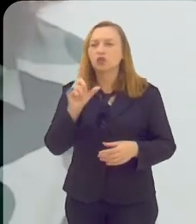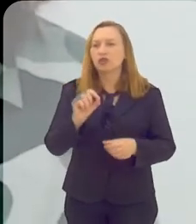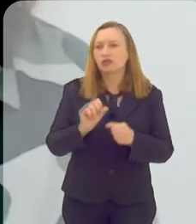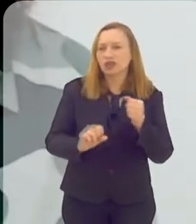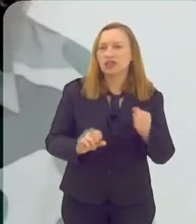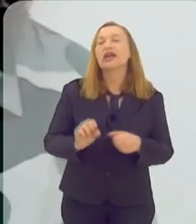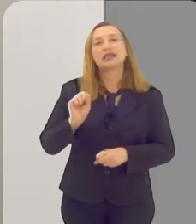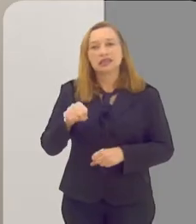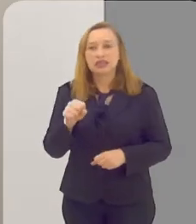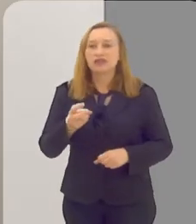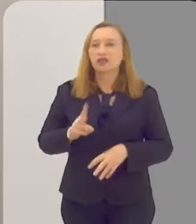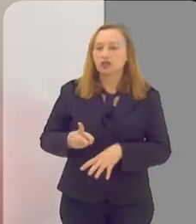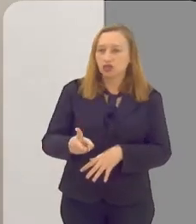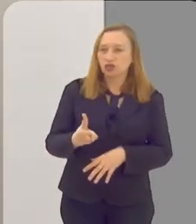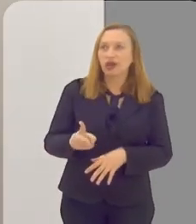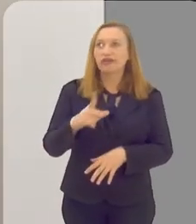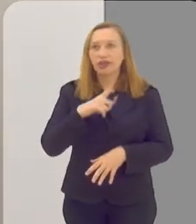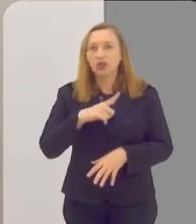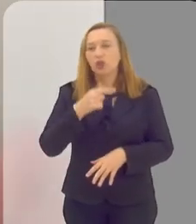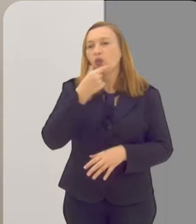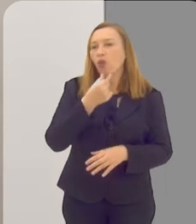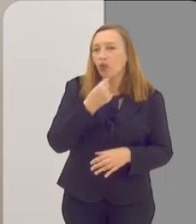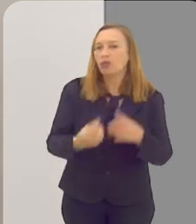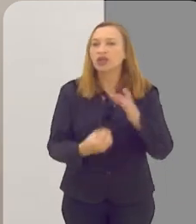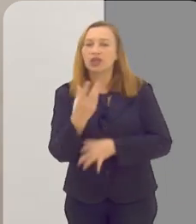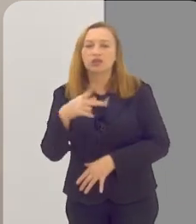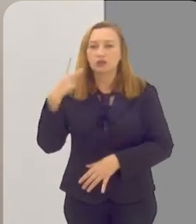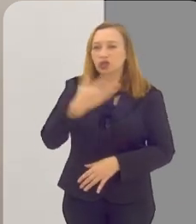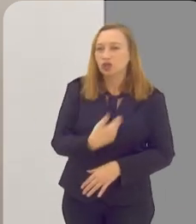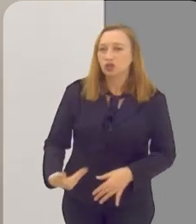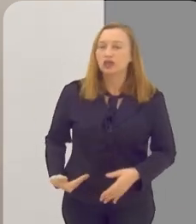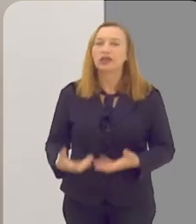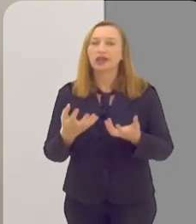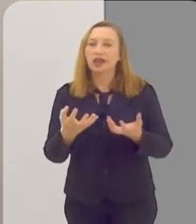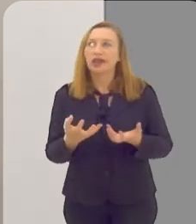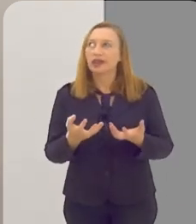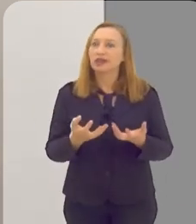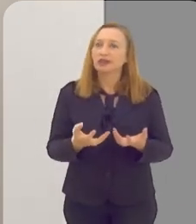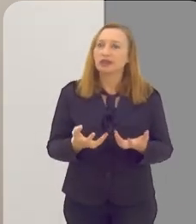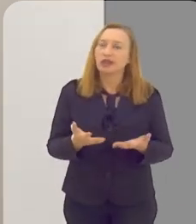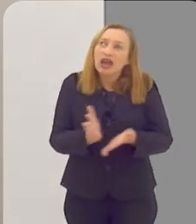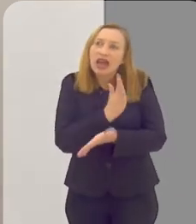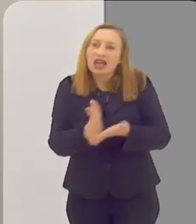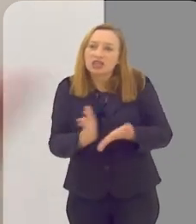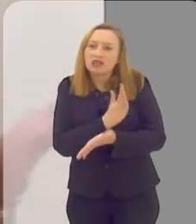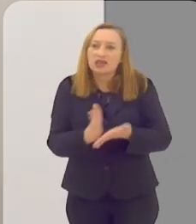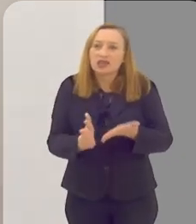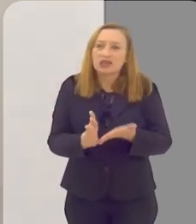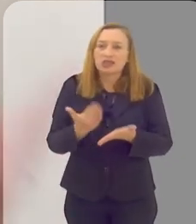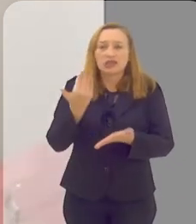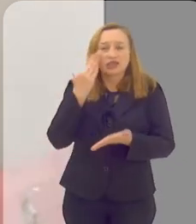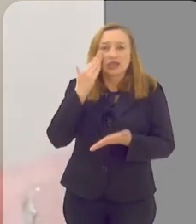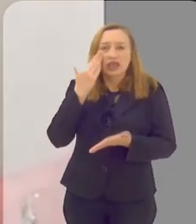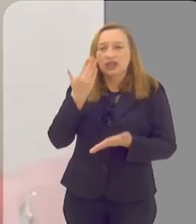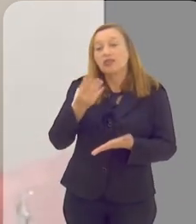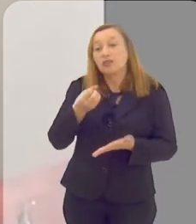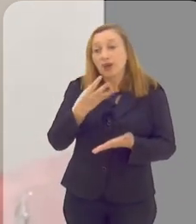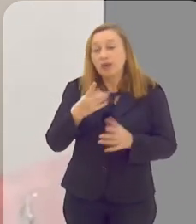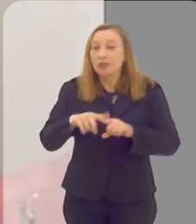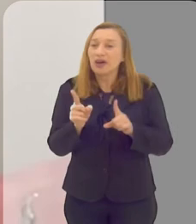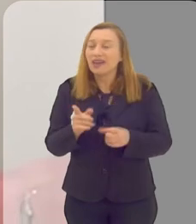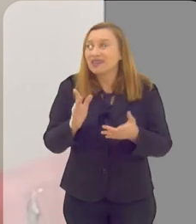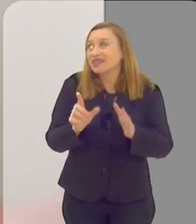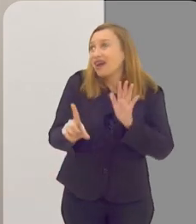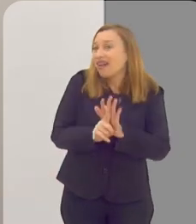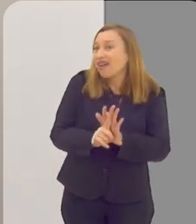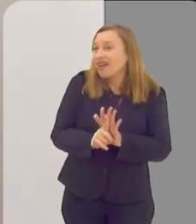precisa ser feito. Sim, sim, senão a gente vai continuar tendo os homens fazendo políticas públicas, tentando, nem, às vezes eles estão super bem